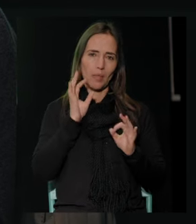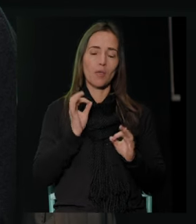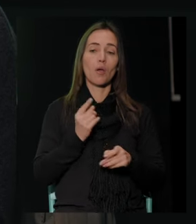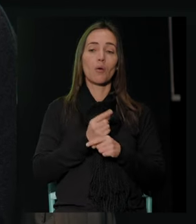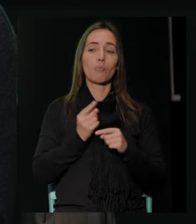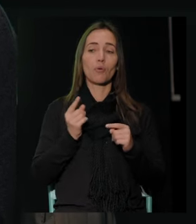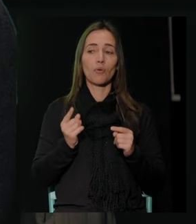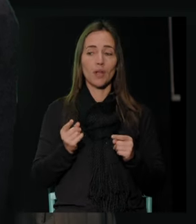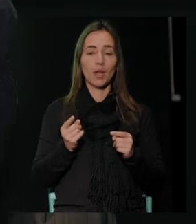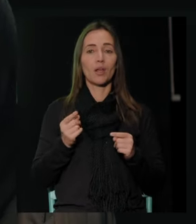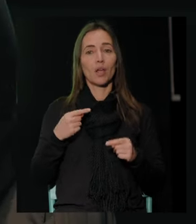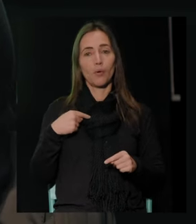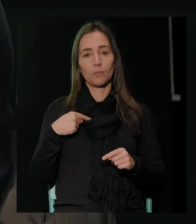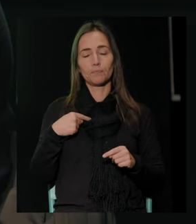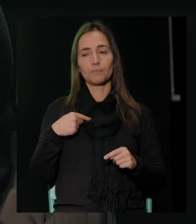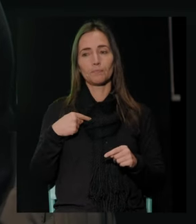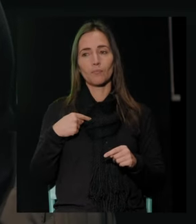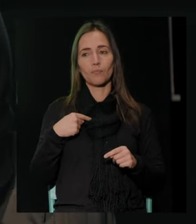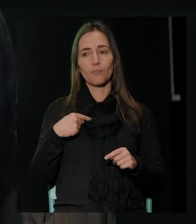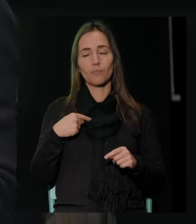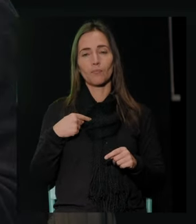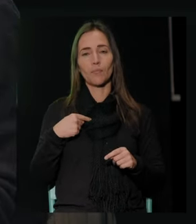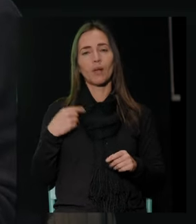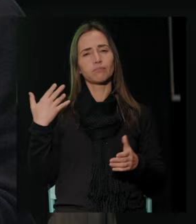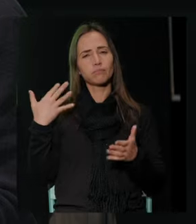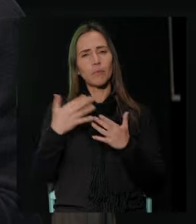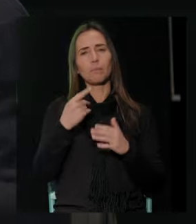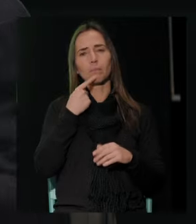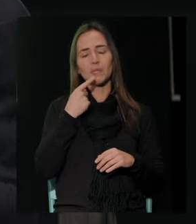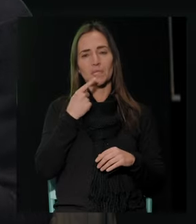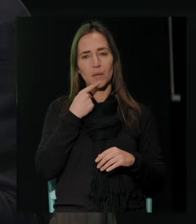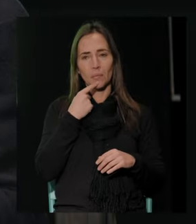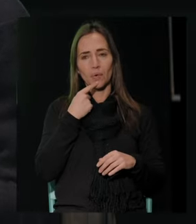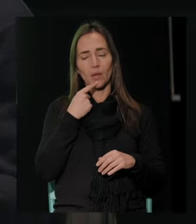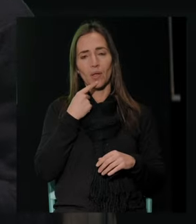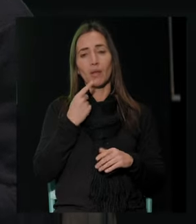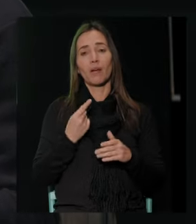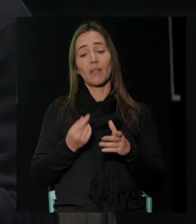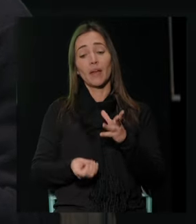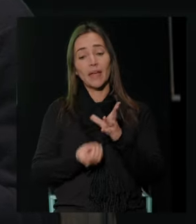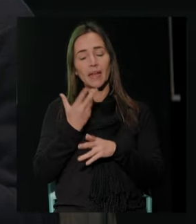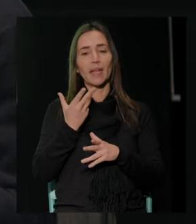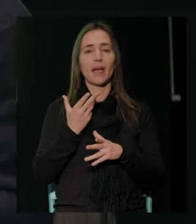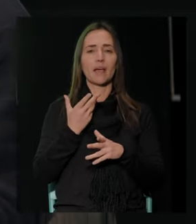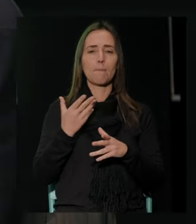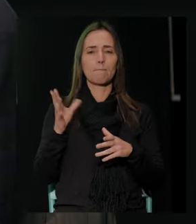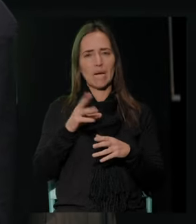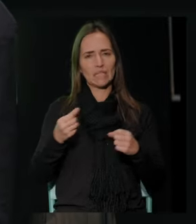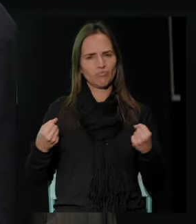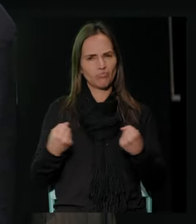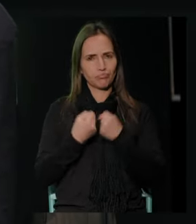Porque eu tenho percebido que aquilo que vai criando maiores